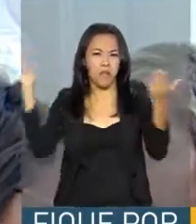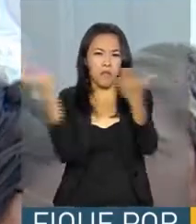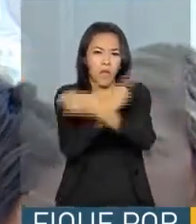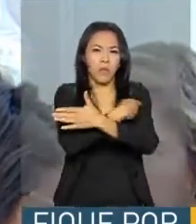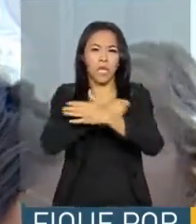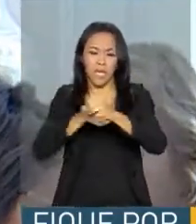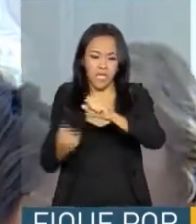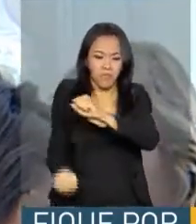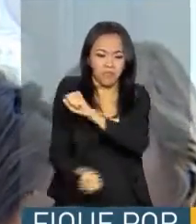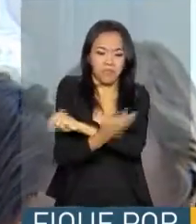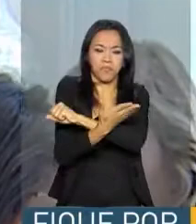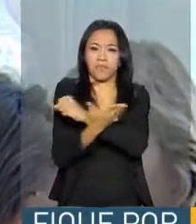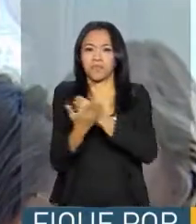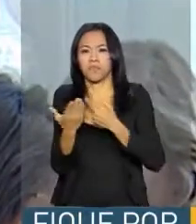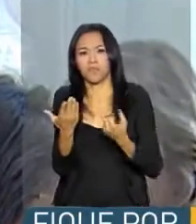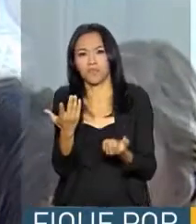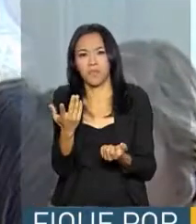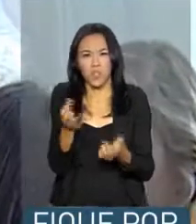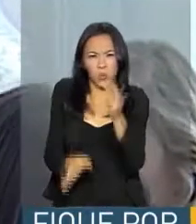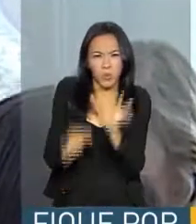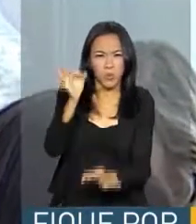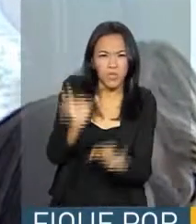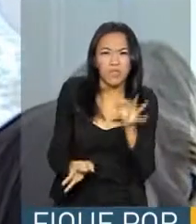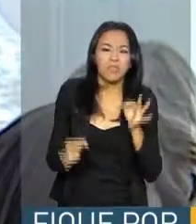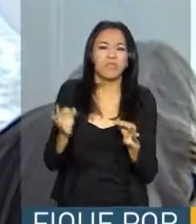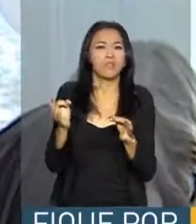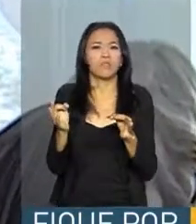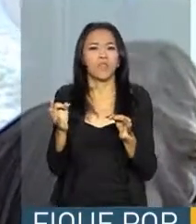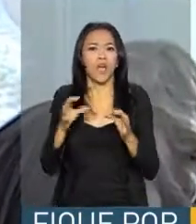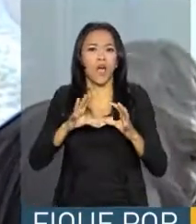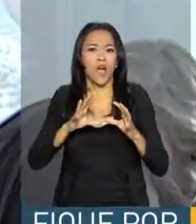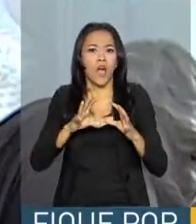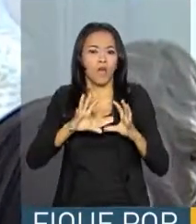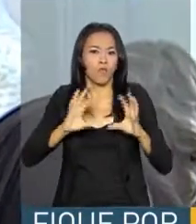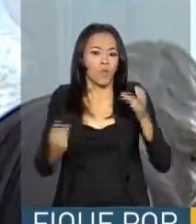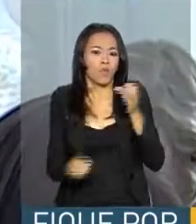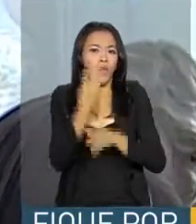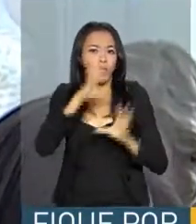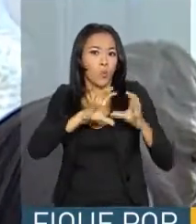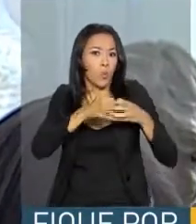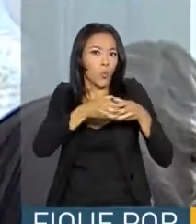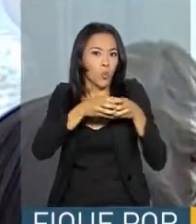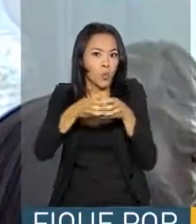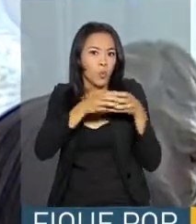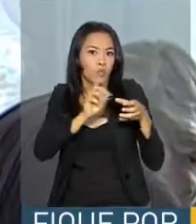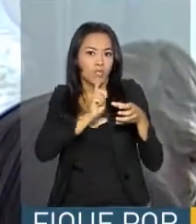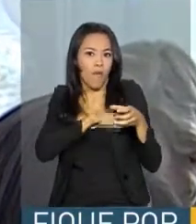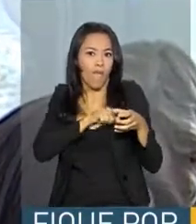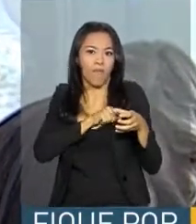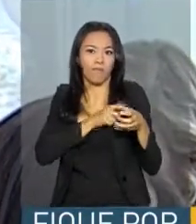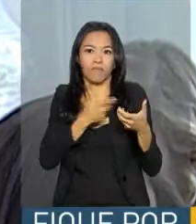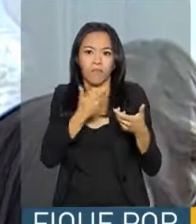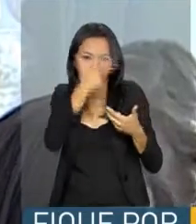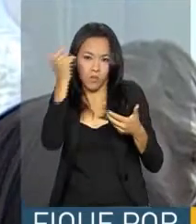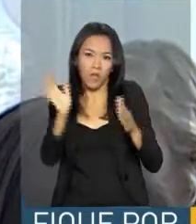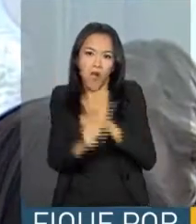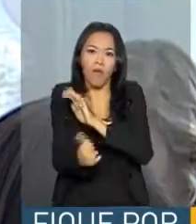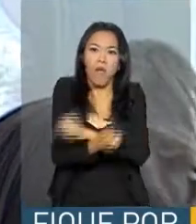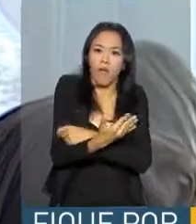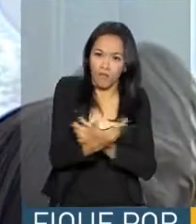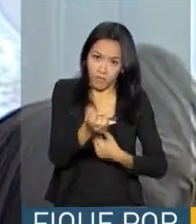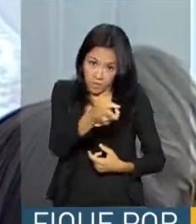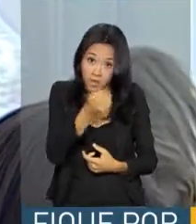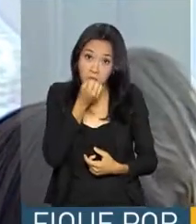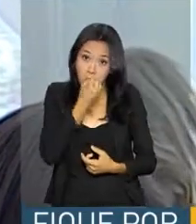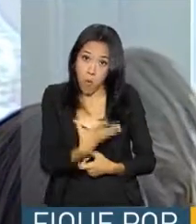da justiça e formação de quadrilha influenciaram nessa sua baixa popularidade. Se o senhor é um bom cabo eleitoral